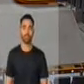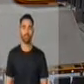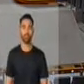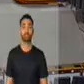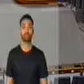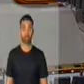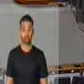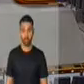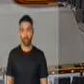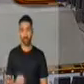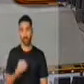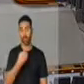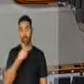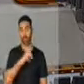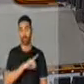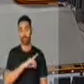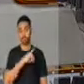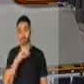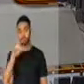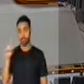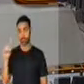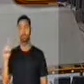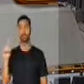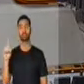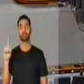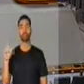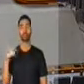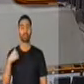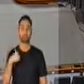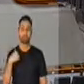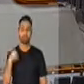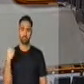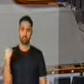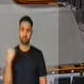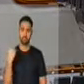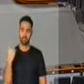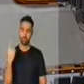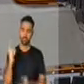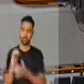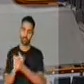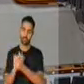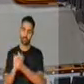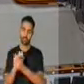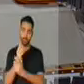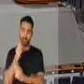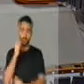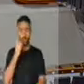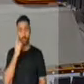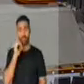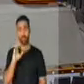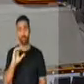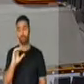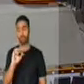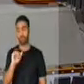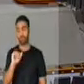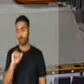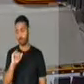Muito bom dia a todos. Primeiramente, gostaria de saudar o deputado Caio Narci, ministro Ricardo